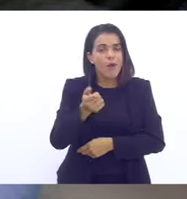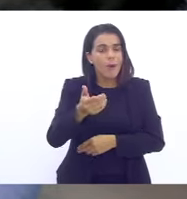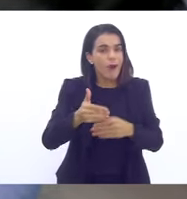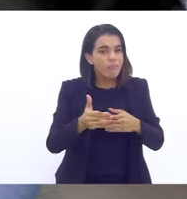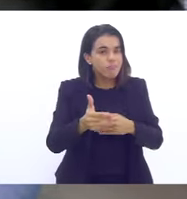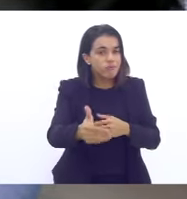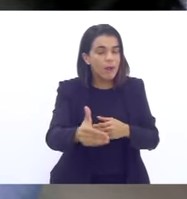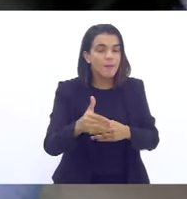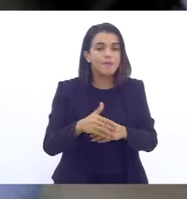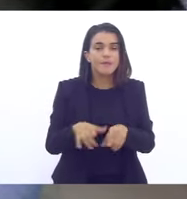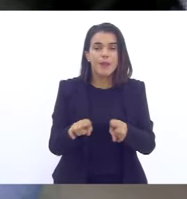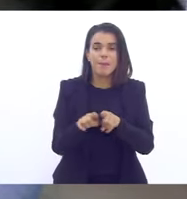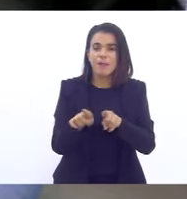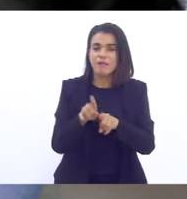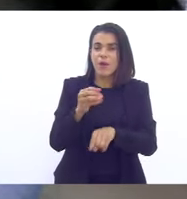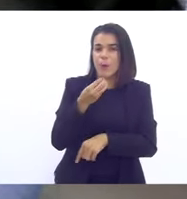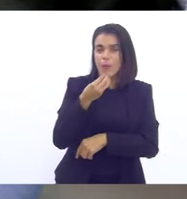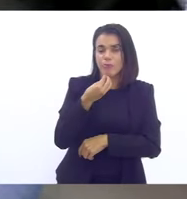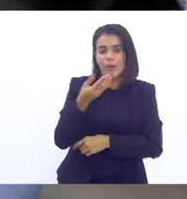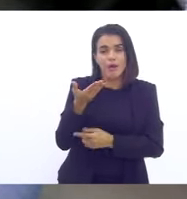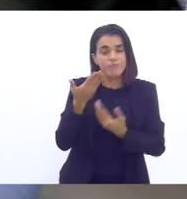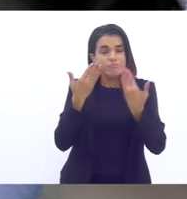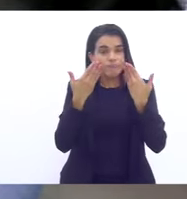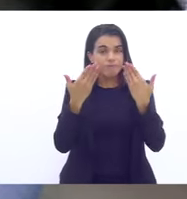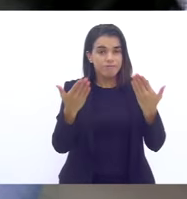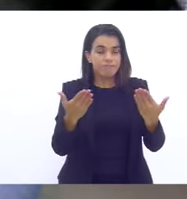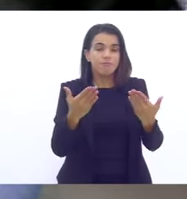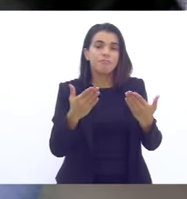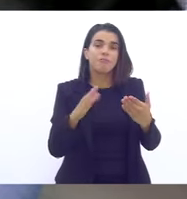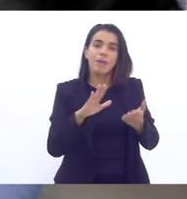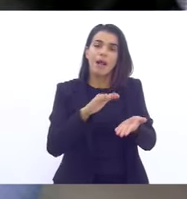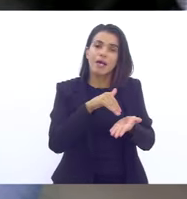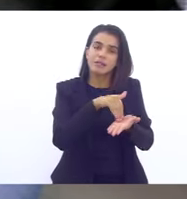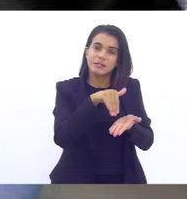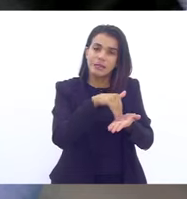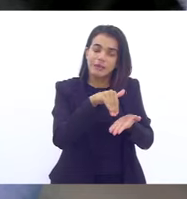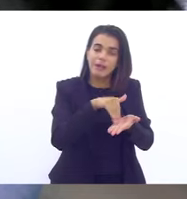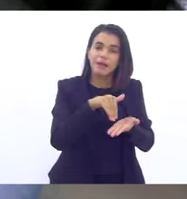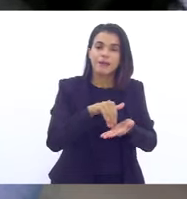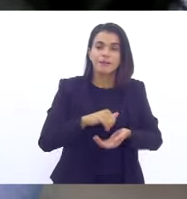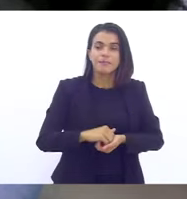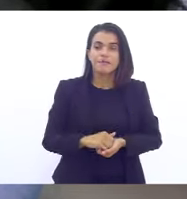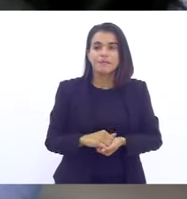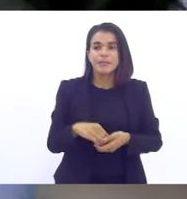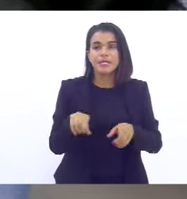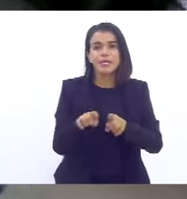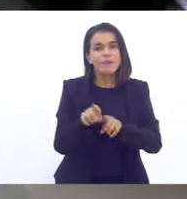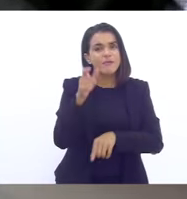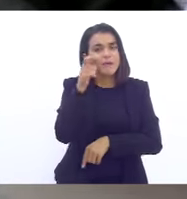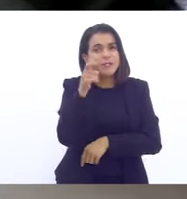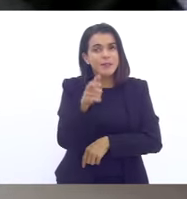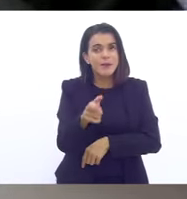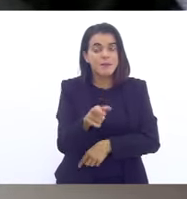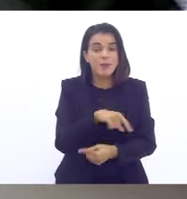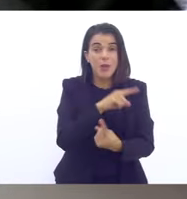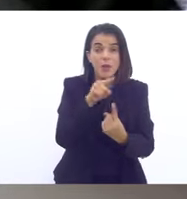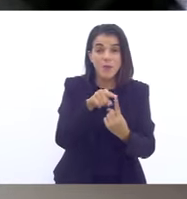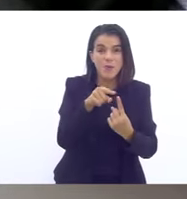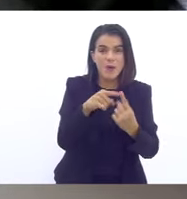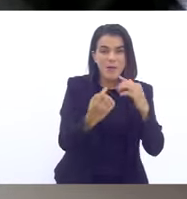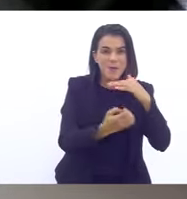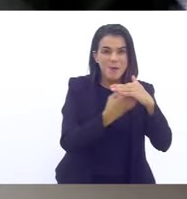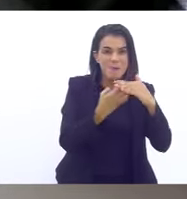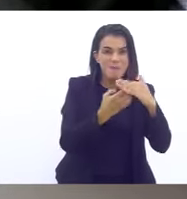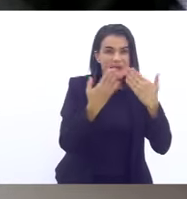tiveram oportunidade de fazer essa apresentação para a nossa secretaria. E foi interessante porque uma concessionária apresentou para